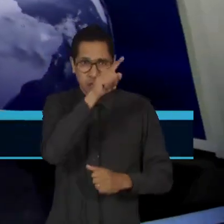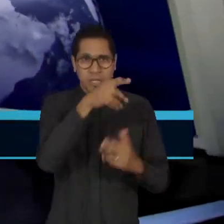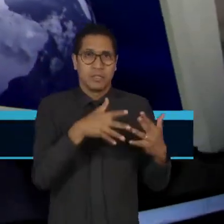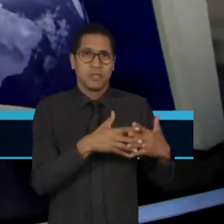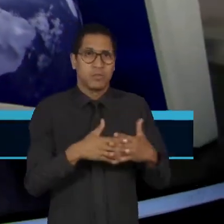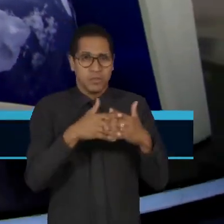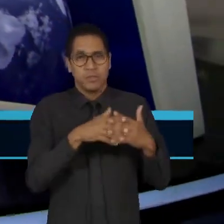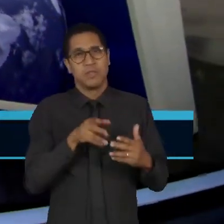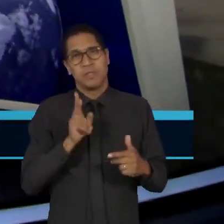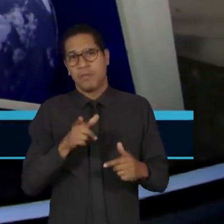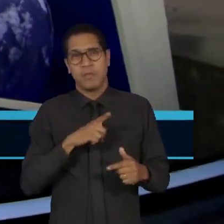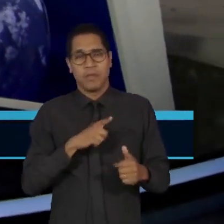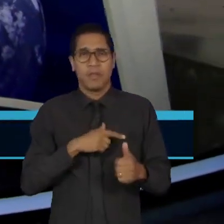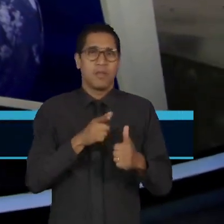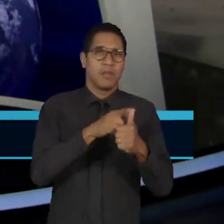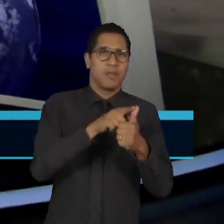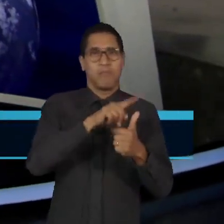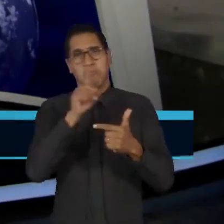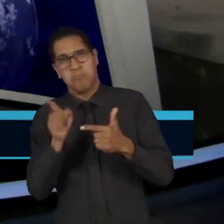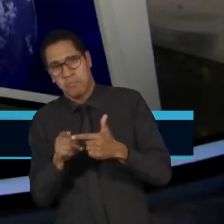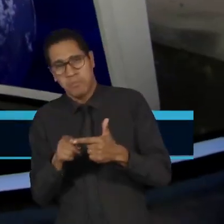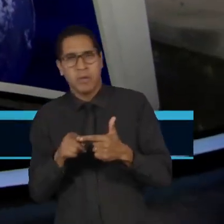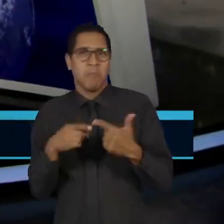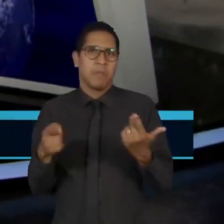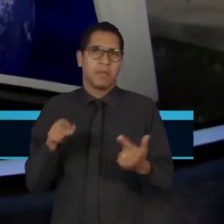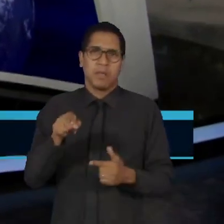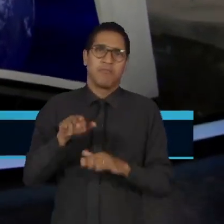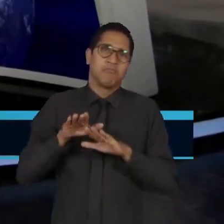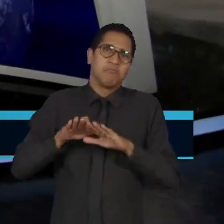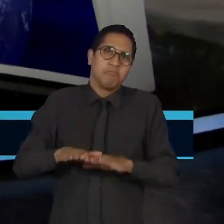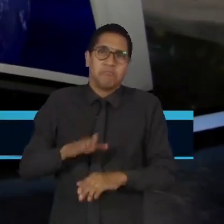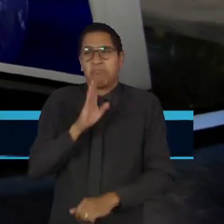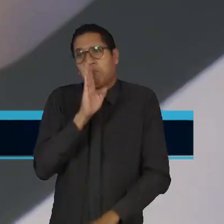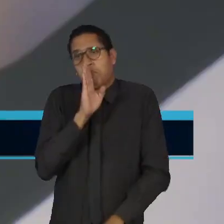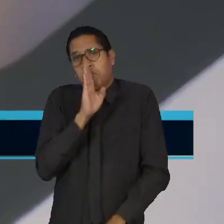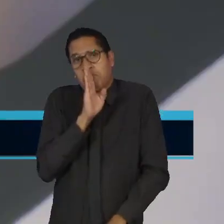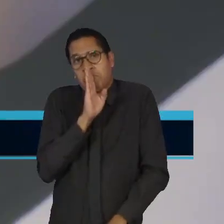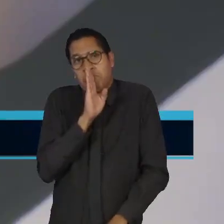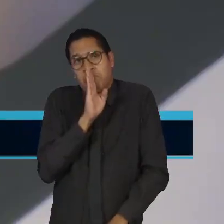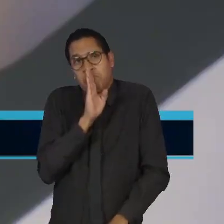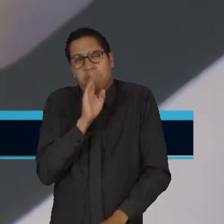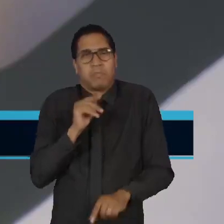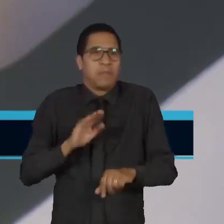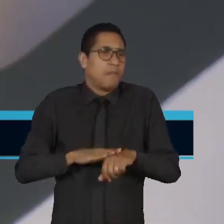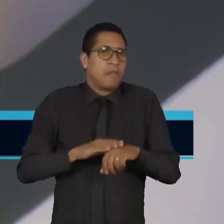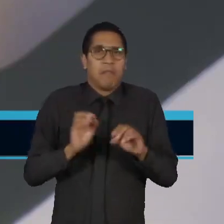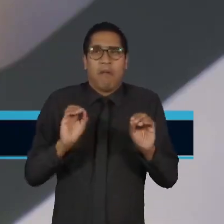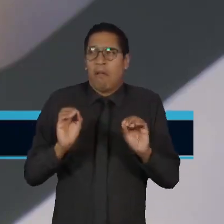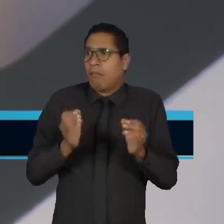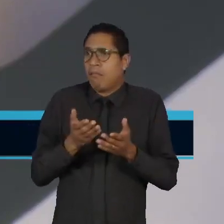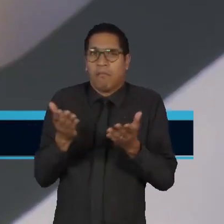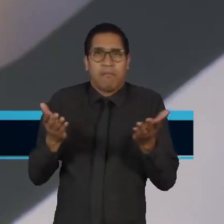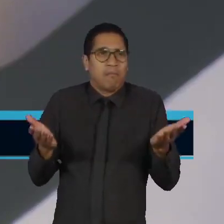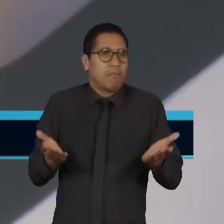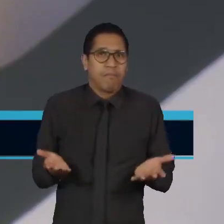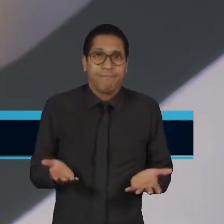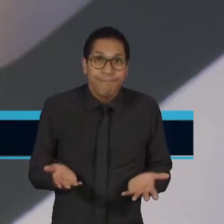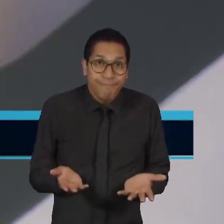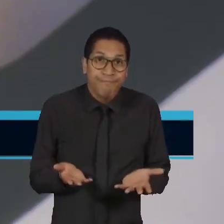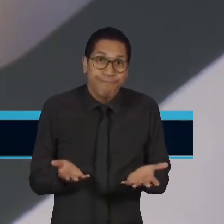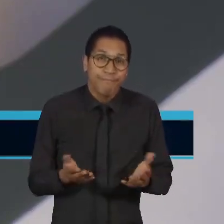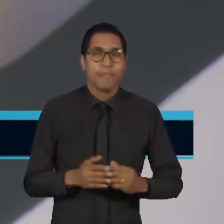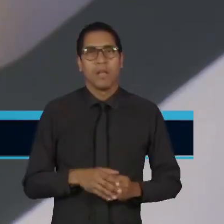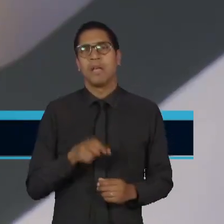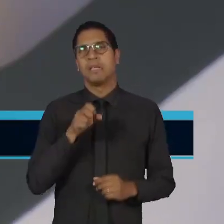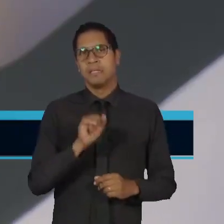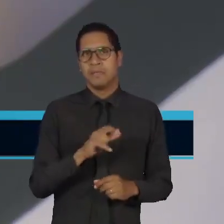papel ultra-secundário. Esperava-se muito dela, de ter uma participação um pouco mais efetiva no quadriênio presidencial, que não ocorreu. Então, se